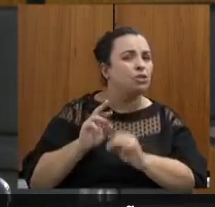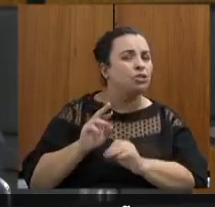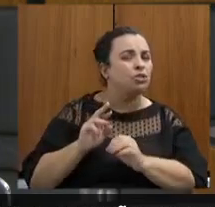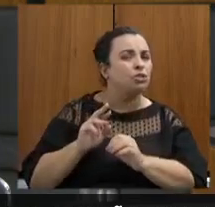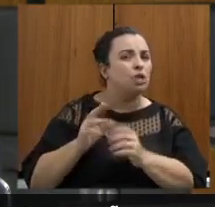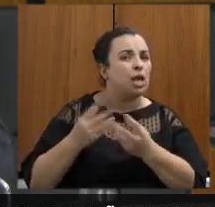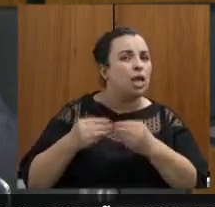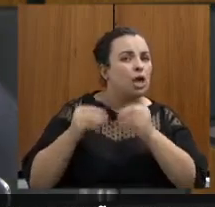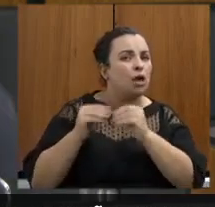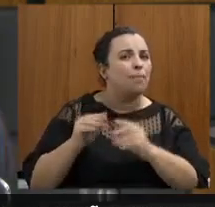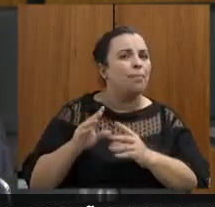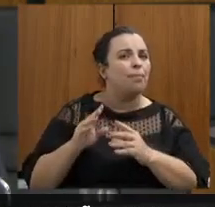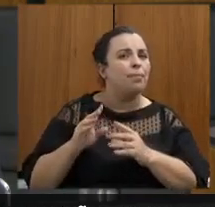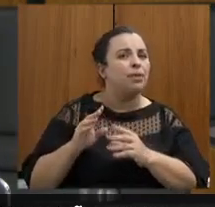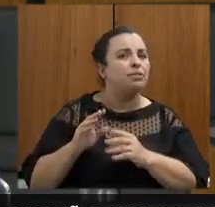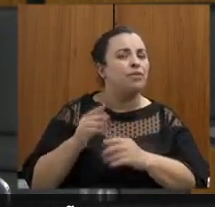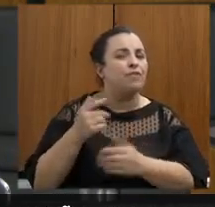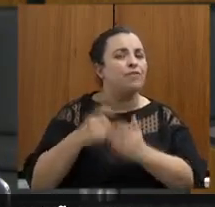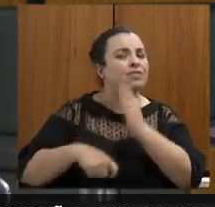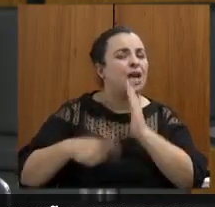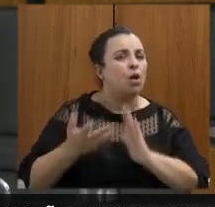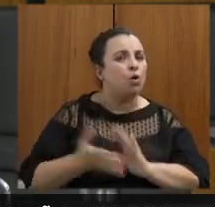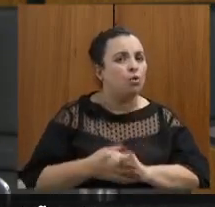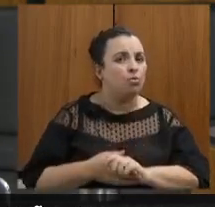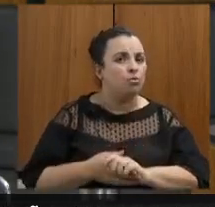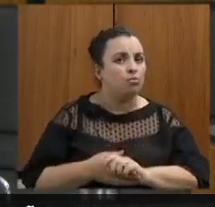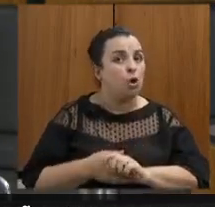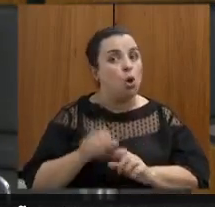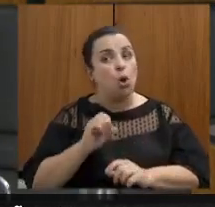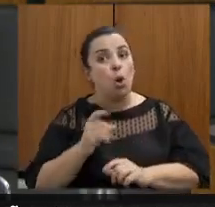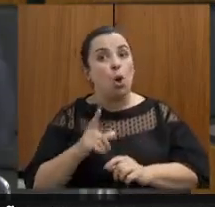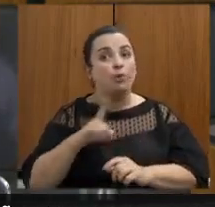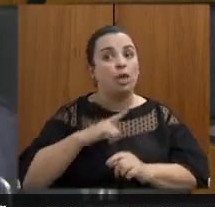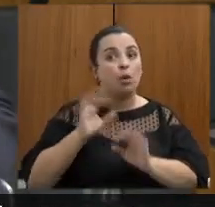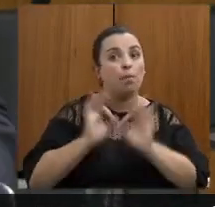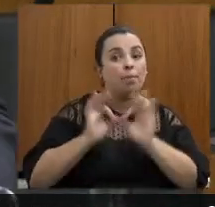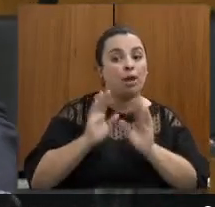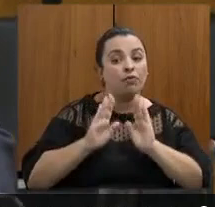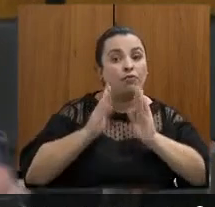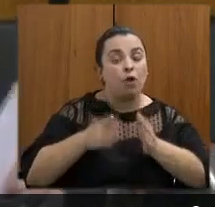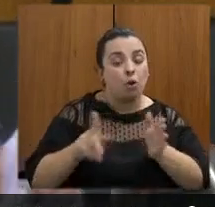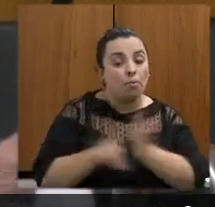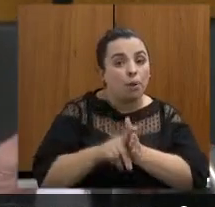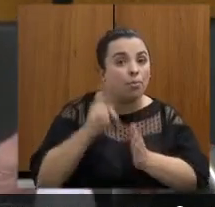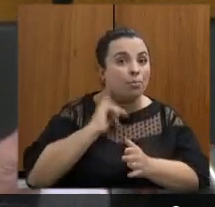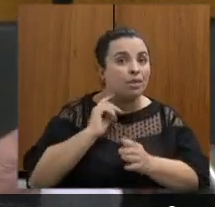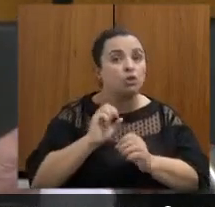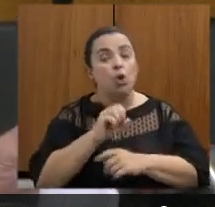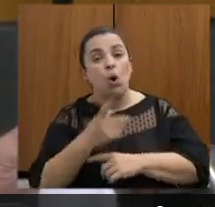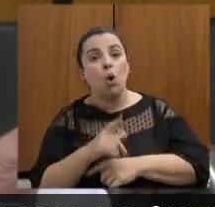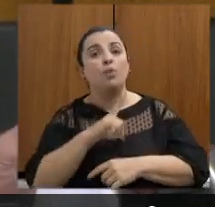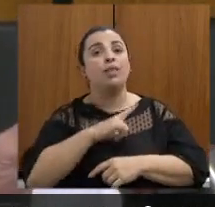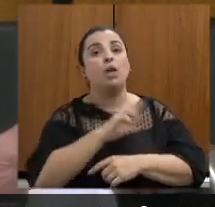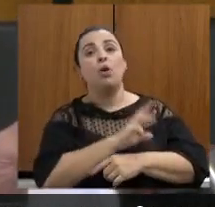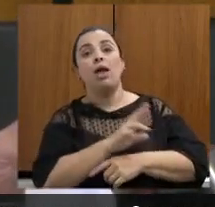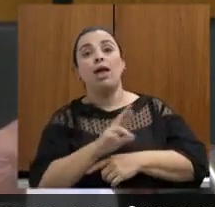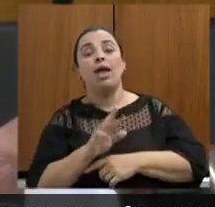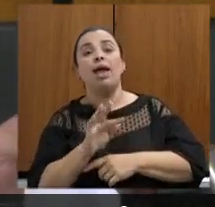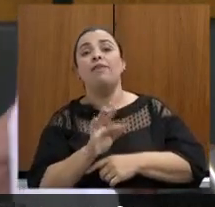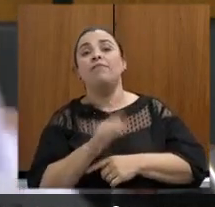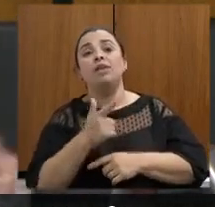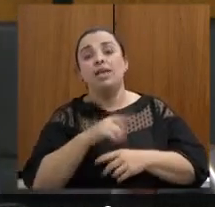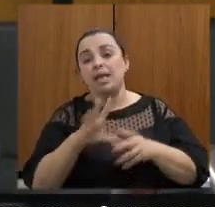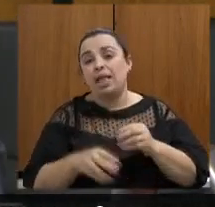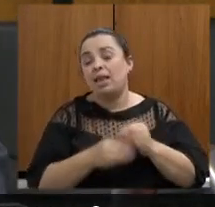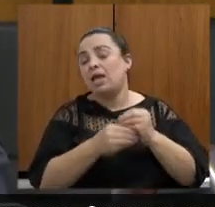e o nós vamos ter um plano de recuperação recuperação fiscal específico para menos ou nós temos o plano de recuperação fiscal Que nós conhecemos causa da lei